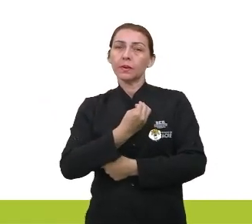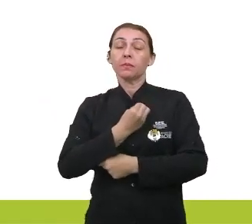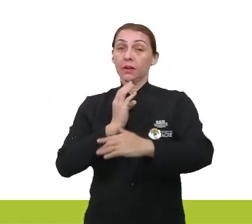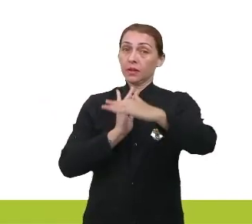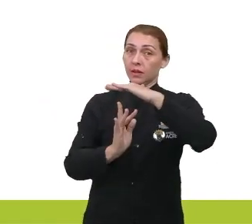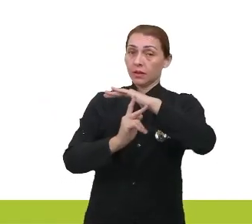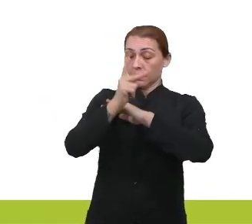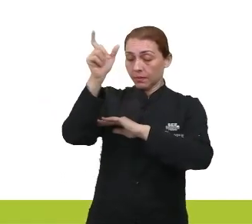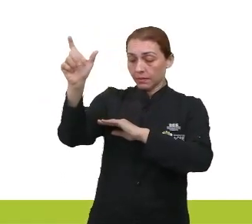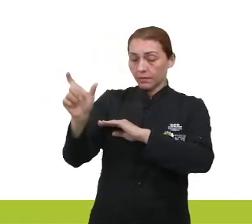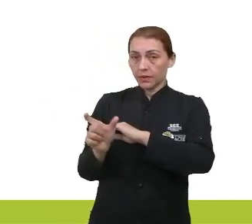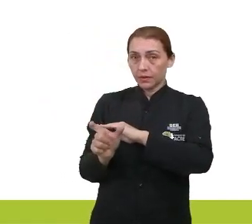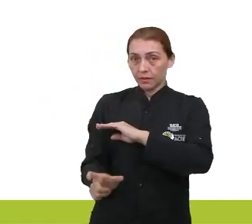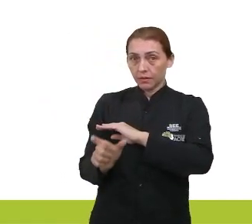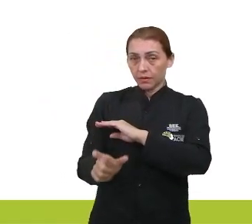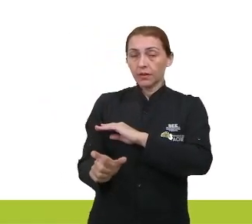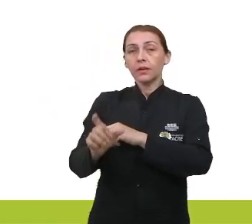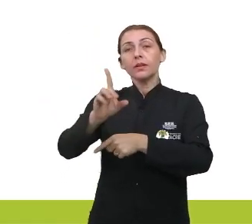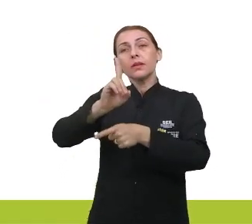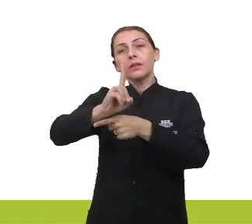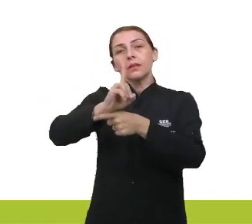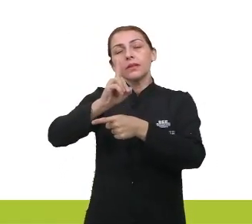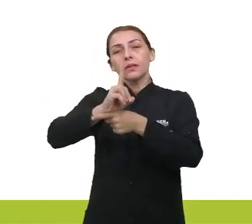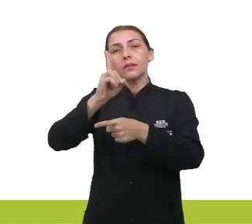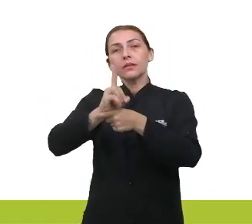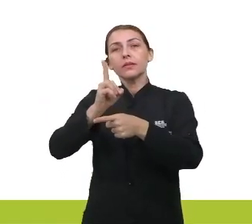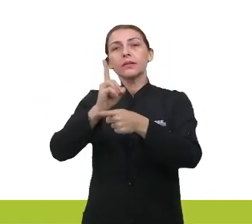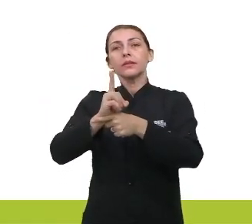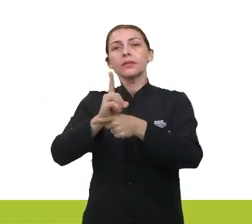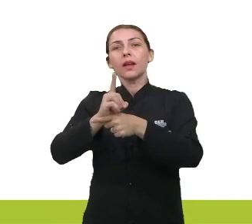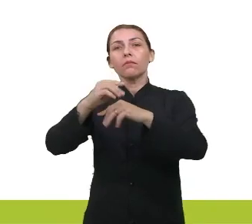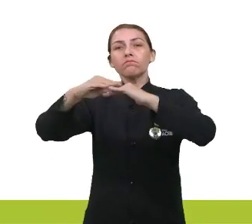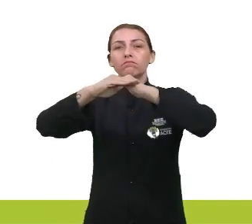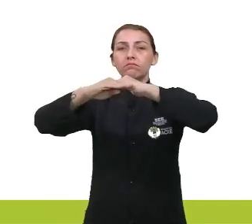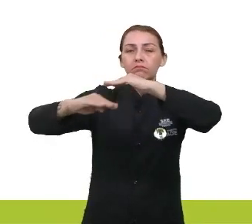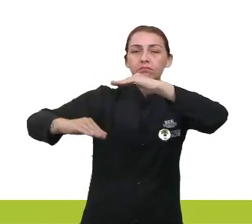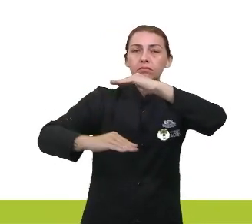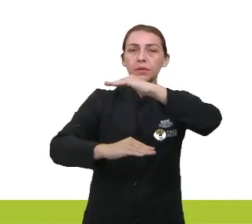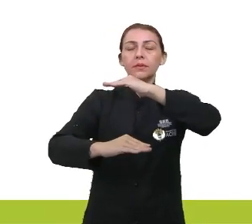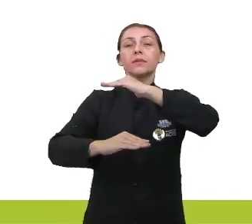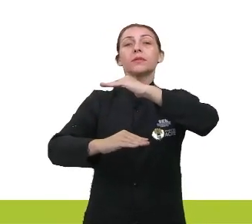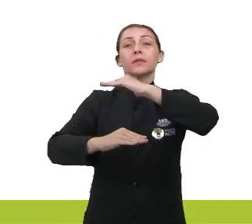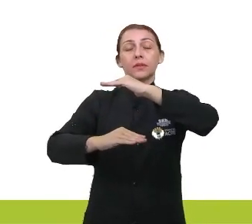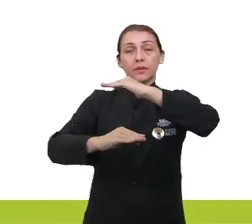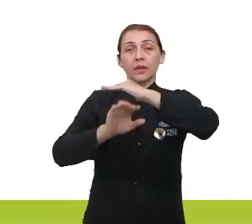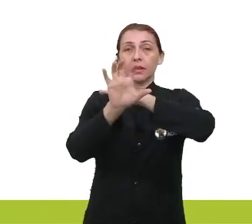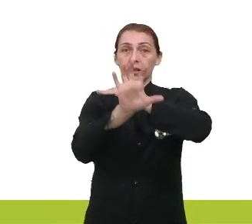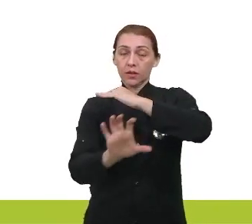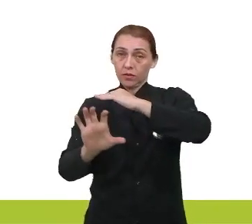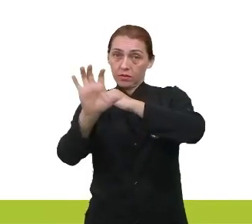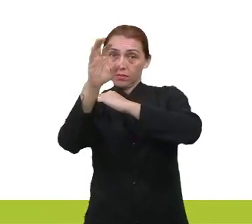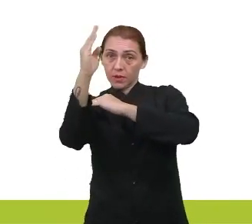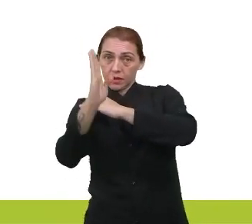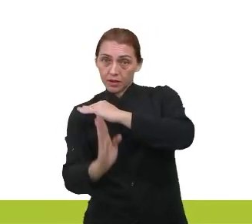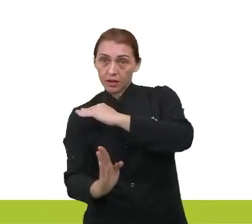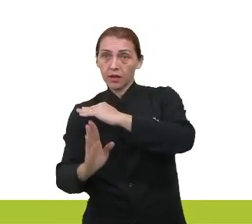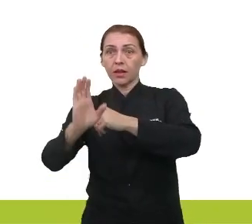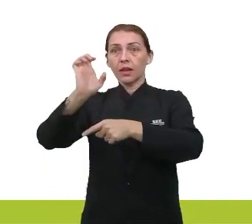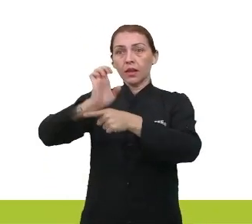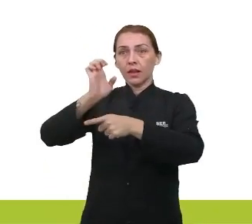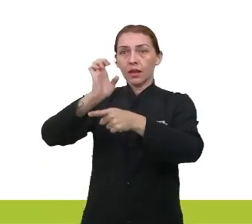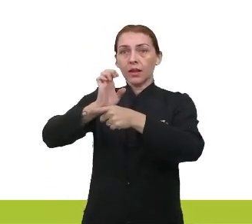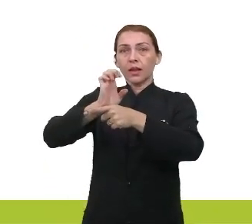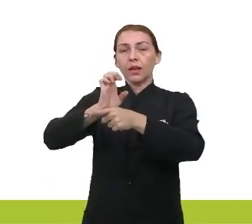vivenciada pelo migrante. Opção D, profunda desigualdade social entre as regiões brasileiras. Ou opção